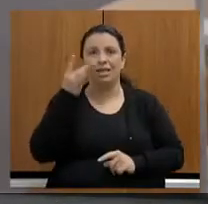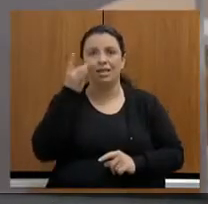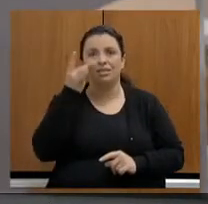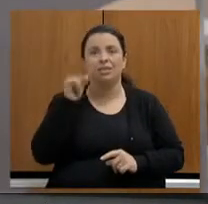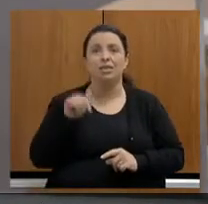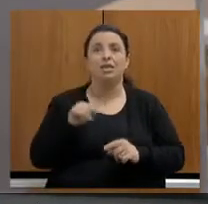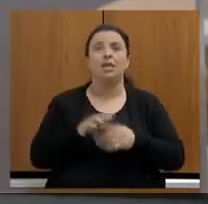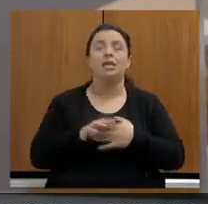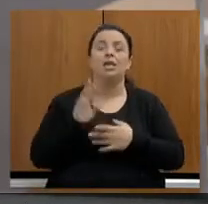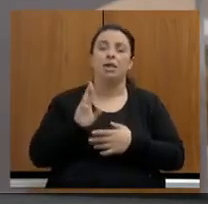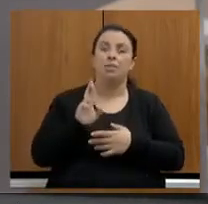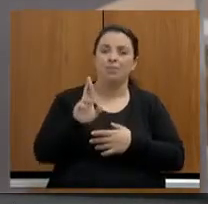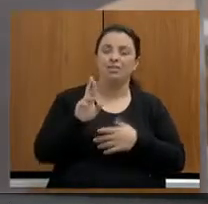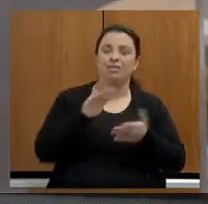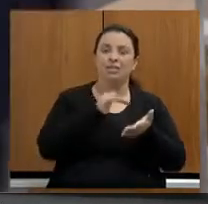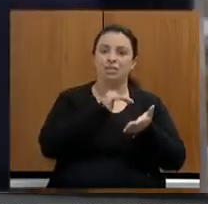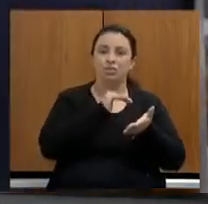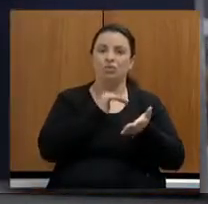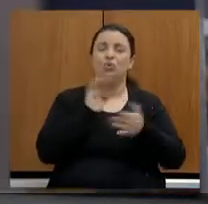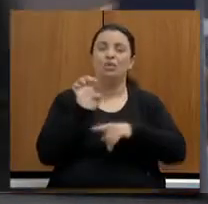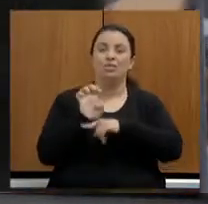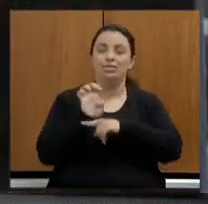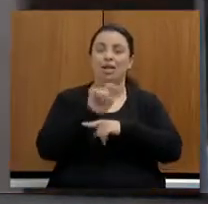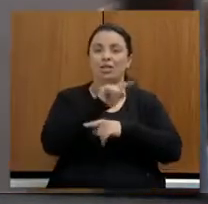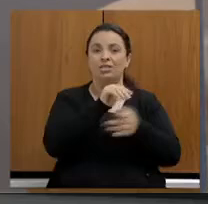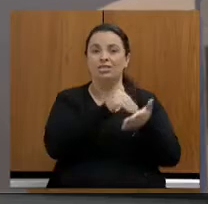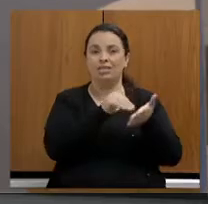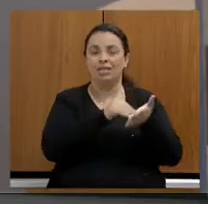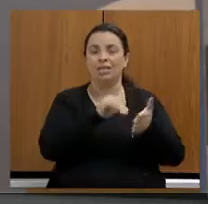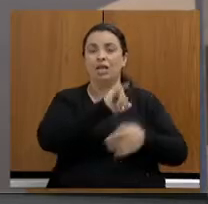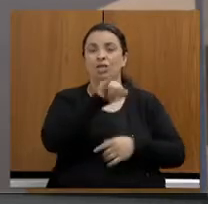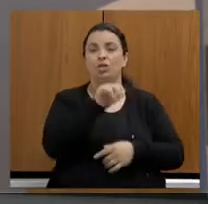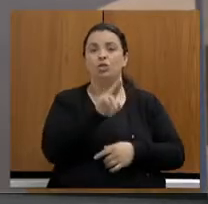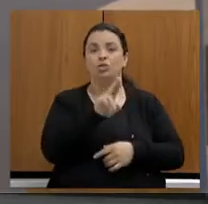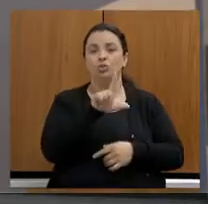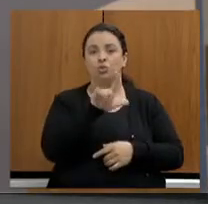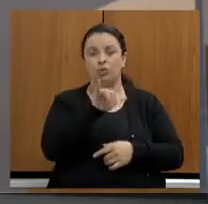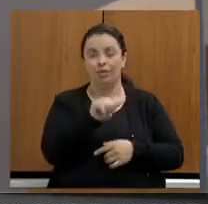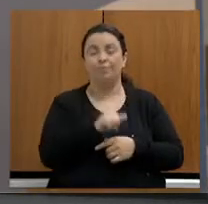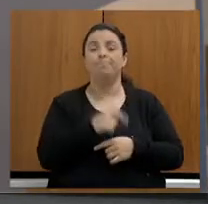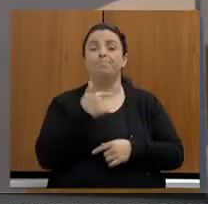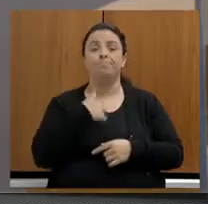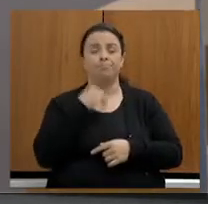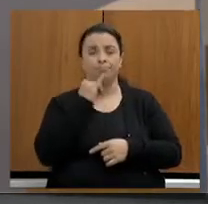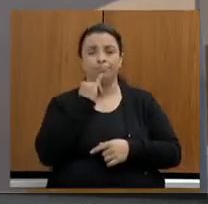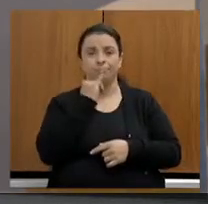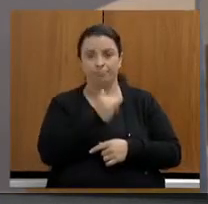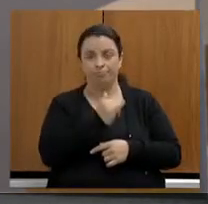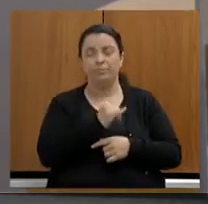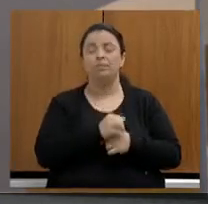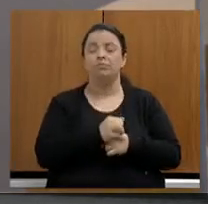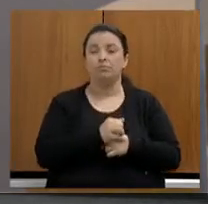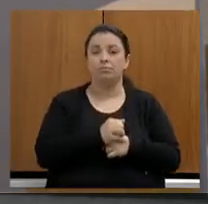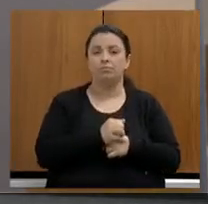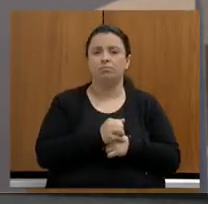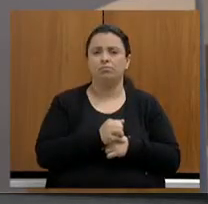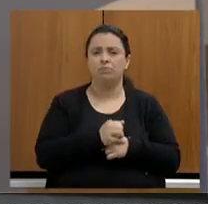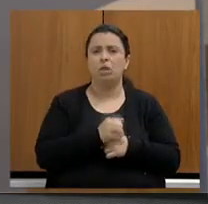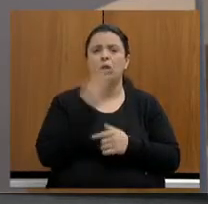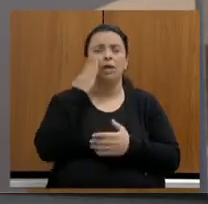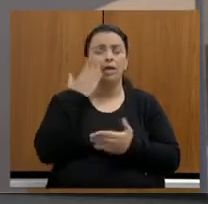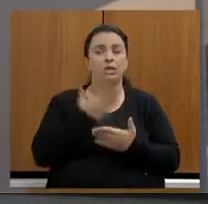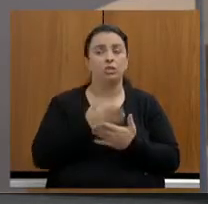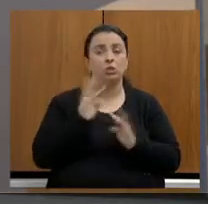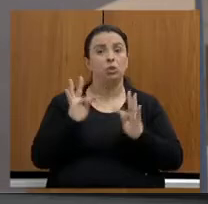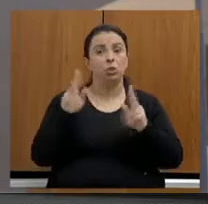aqui o estado aqui a nossa secretária de educação Júlia Santana Júlia é o que eu vou falar aqui é que eu acho que todo Professor deve